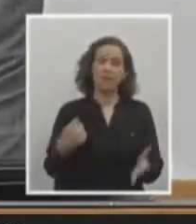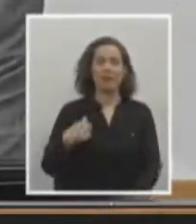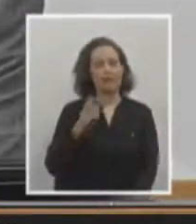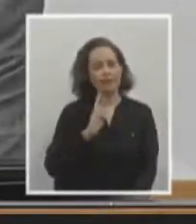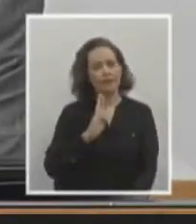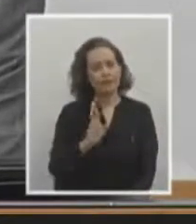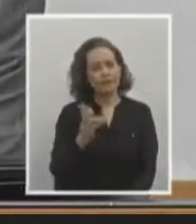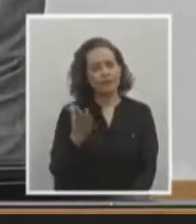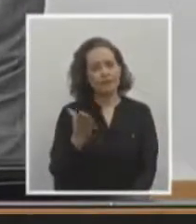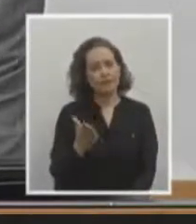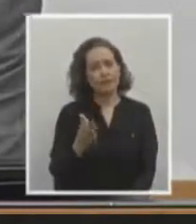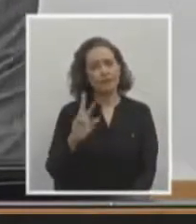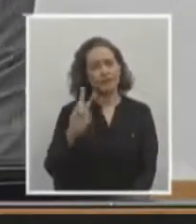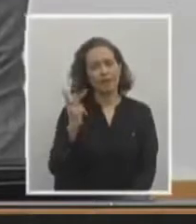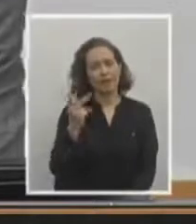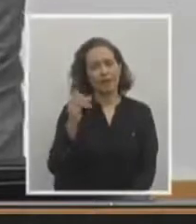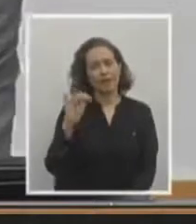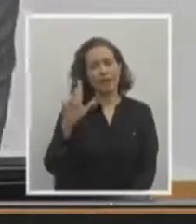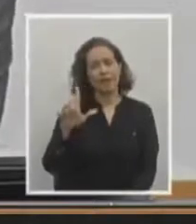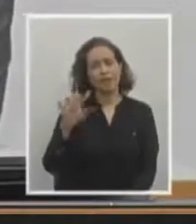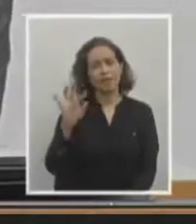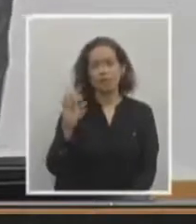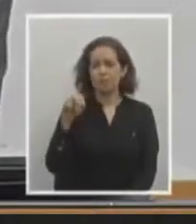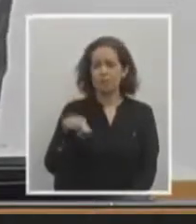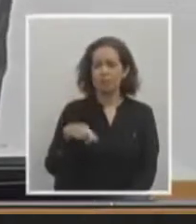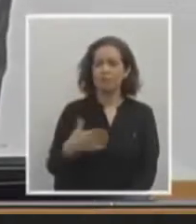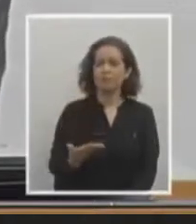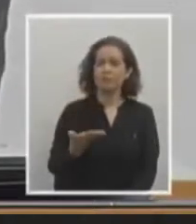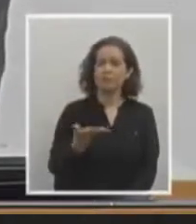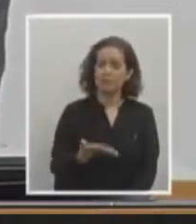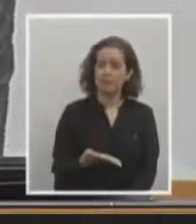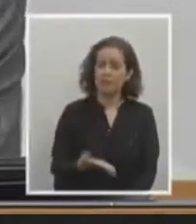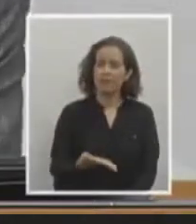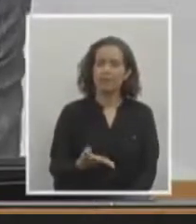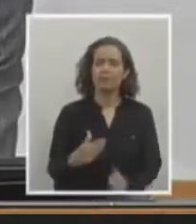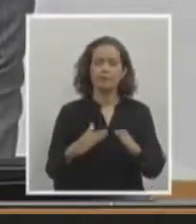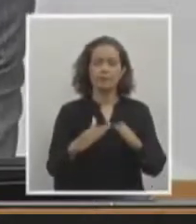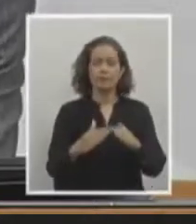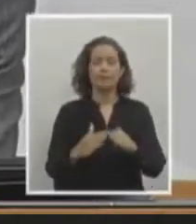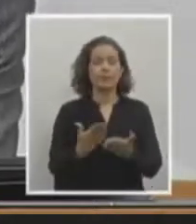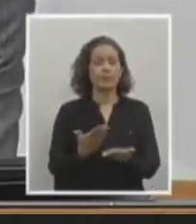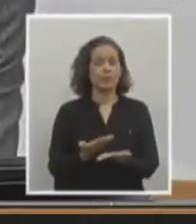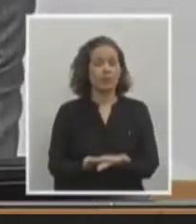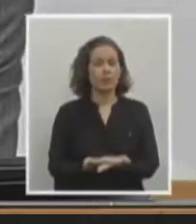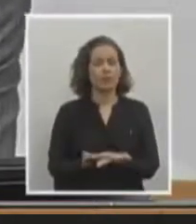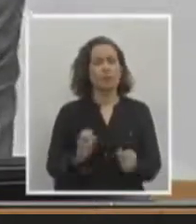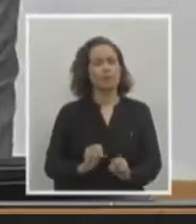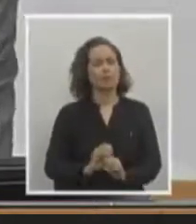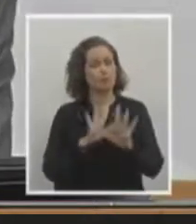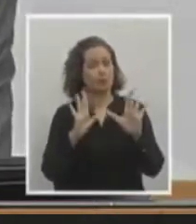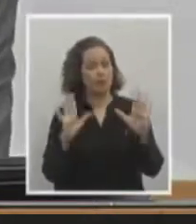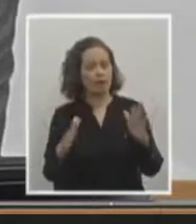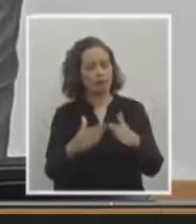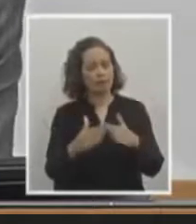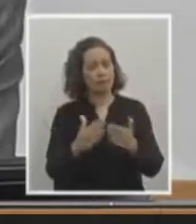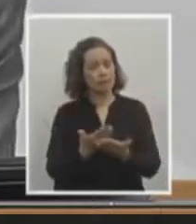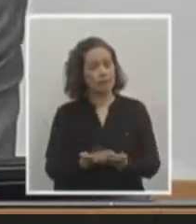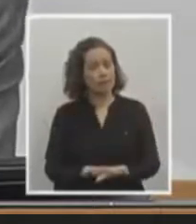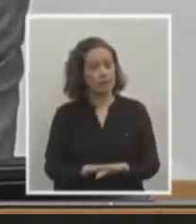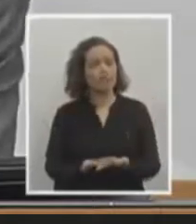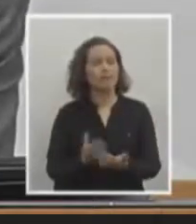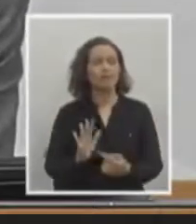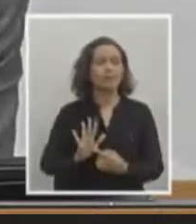aí ao Hilton, dizendo que esse requerimento ficou claro, requerimento para debater a